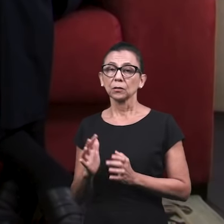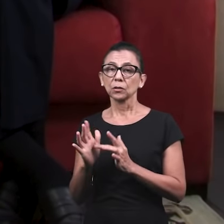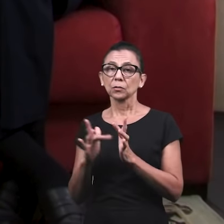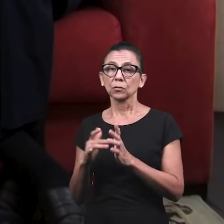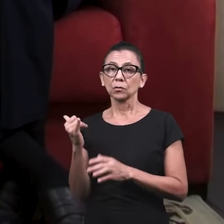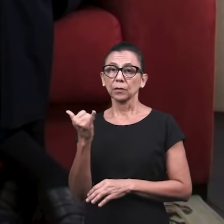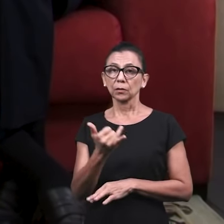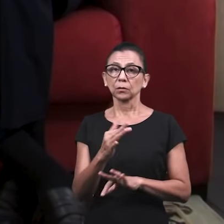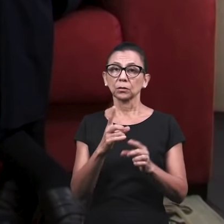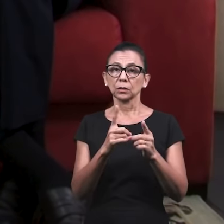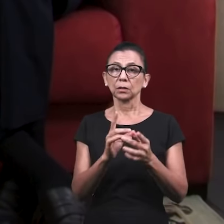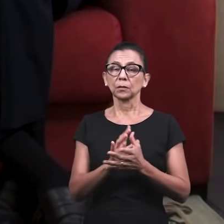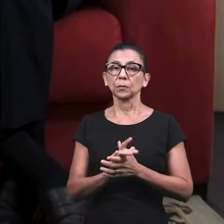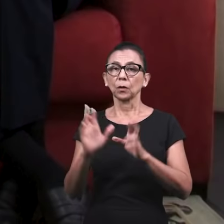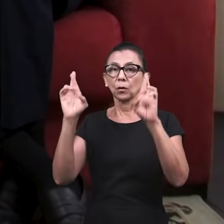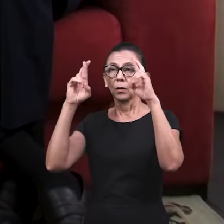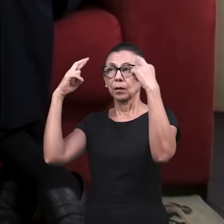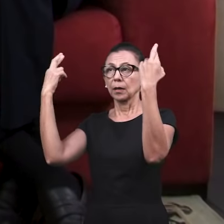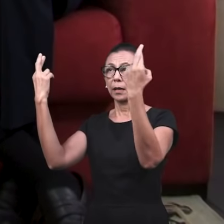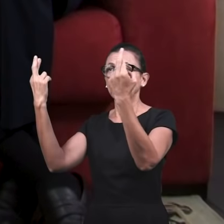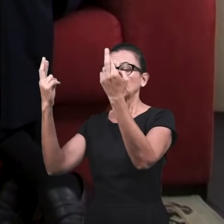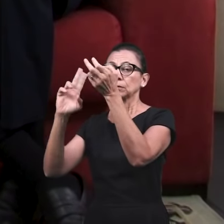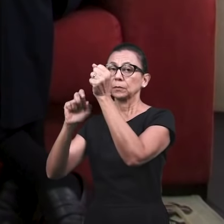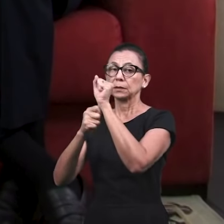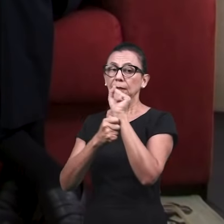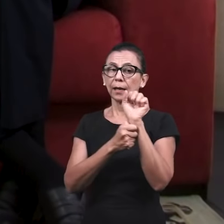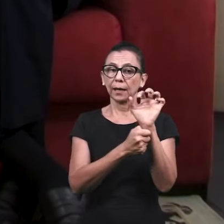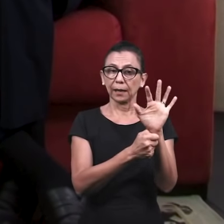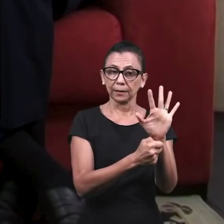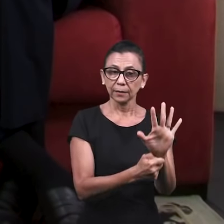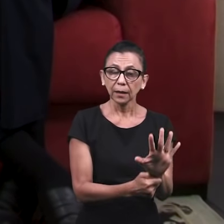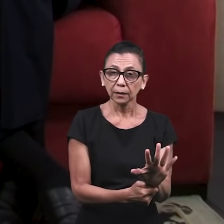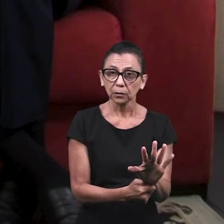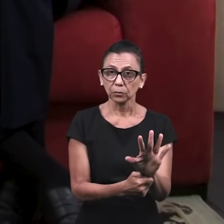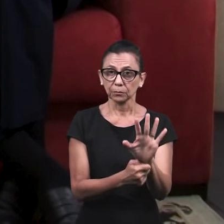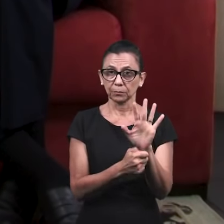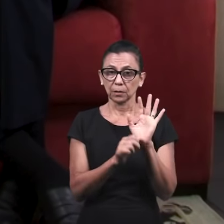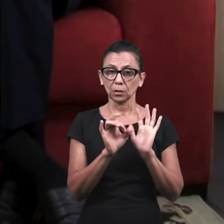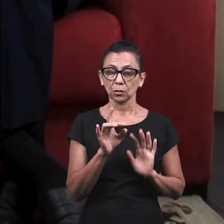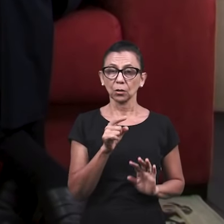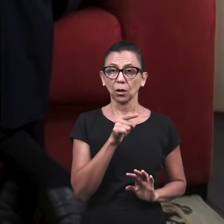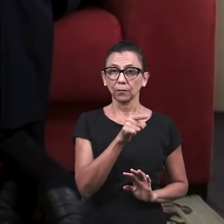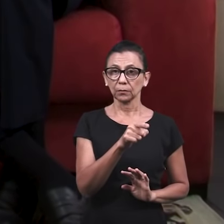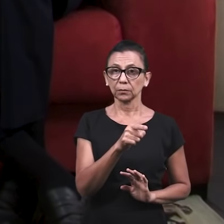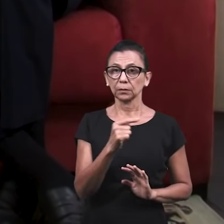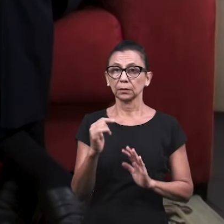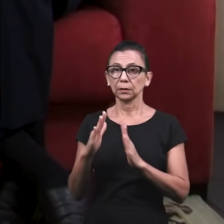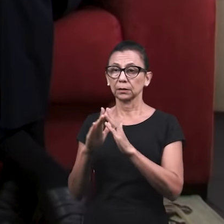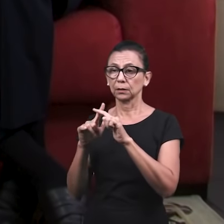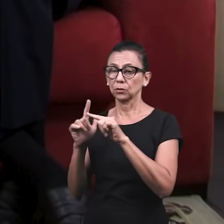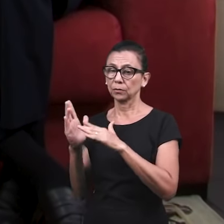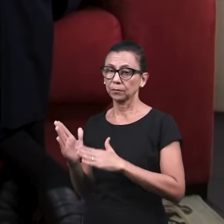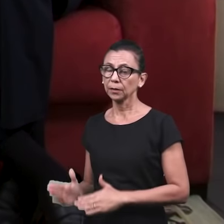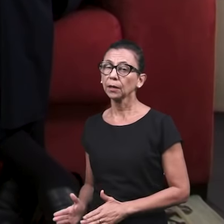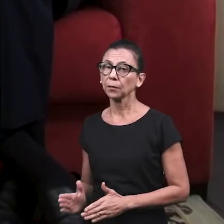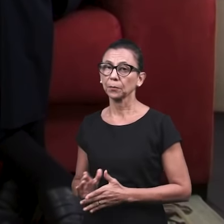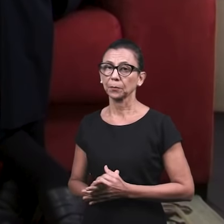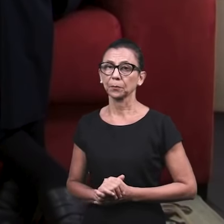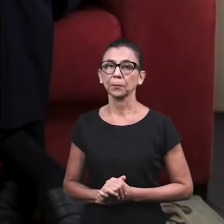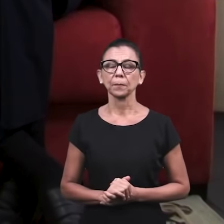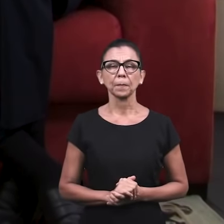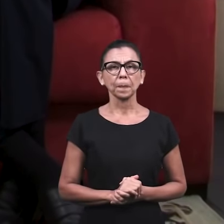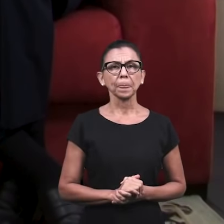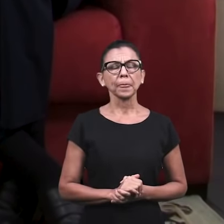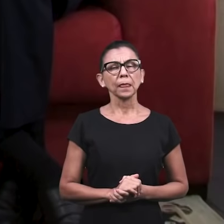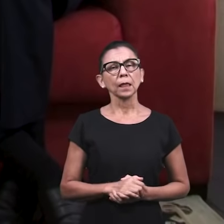conhecer os mistérios do reino dos céus, mas a eles não lhes é dado. E me chamou muita atenção a colocação que ela